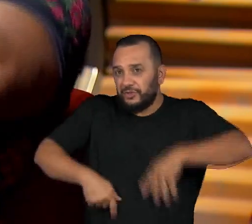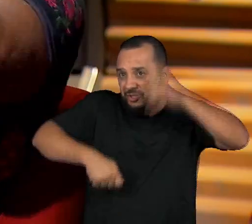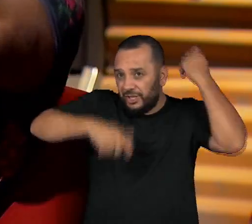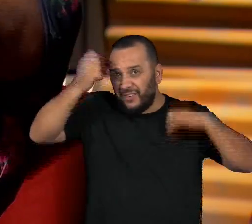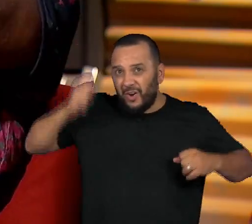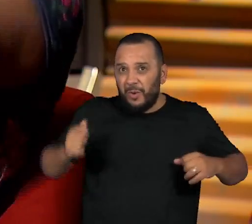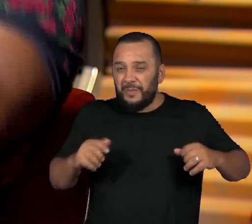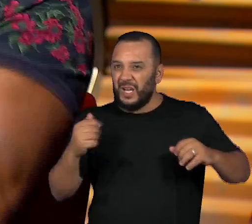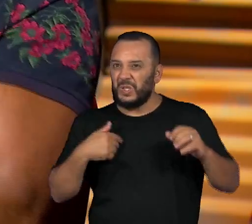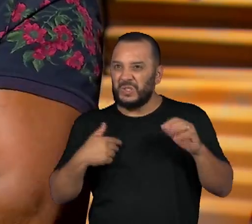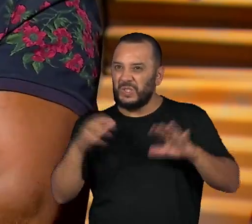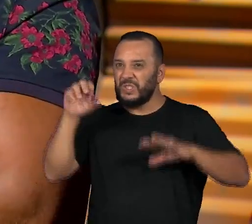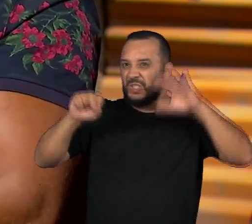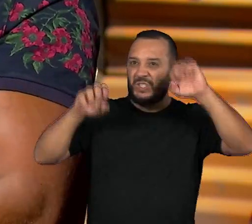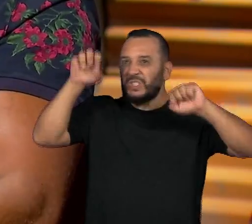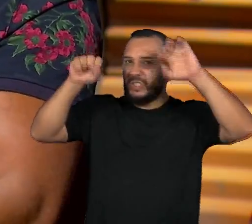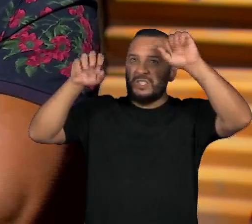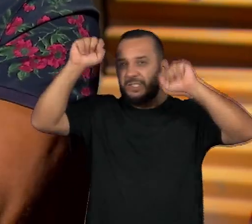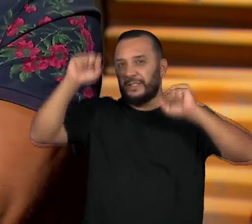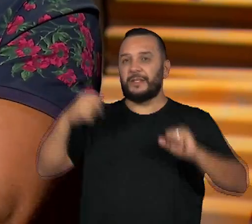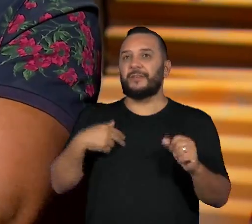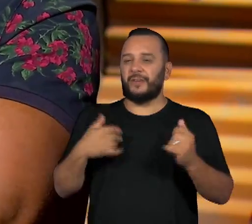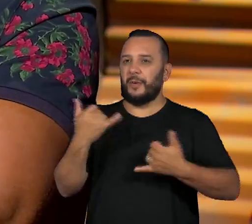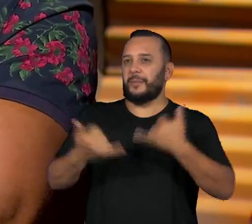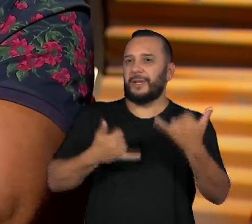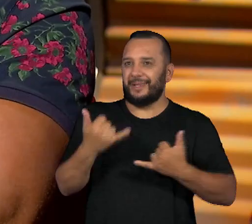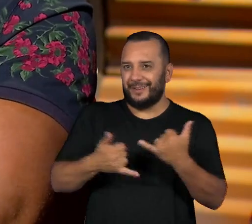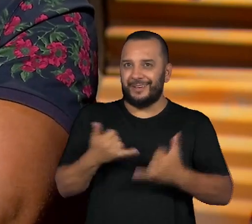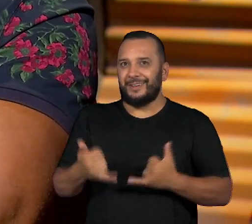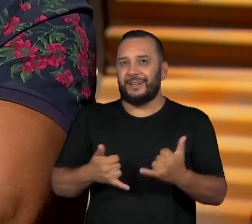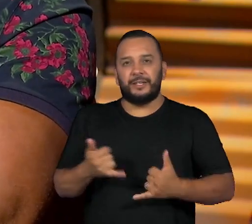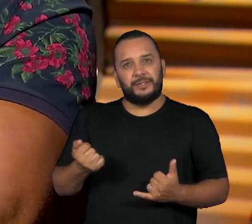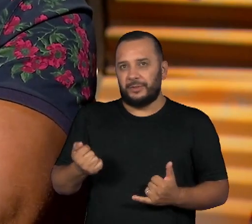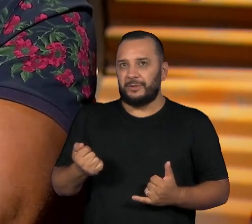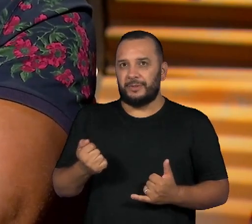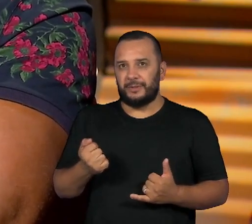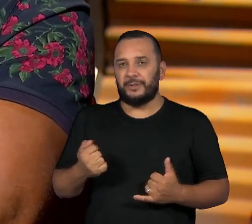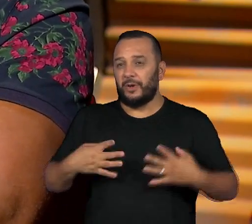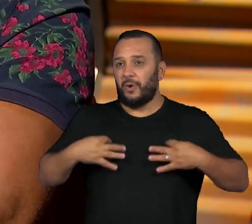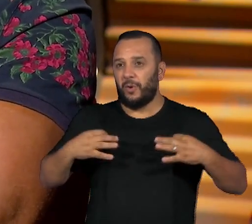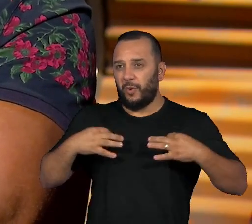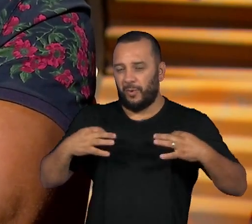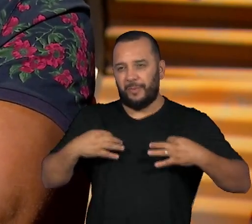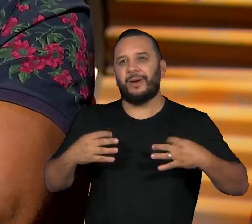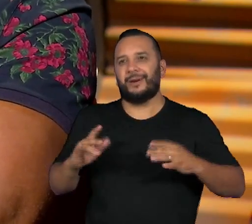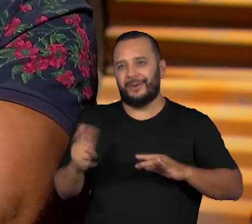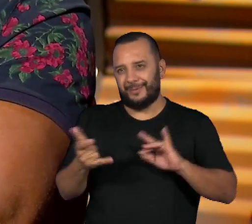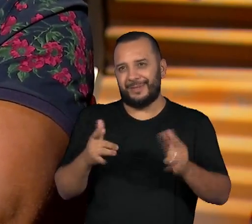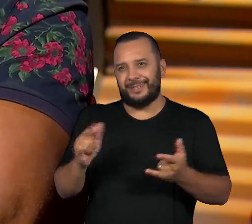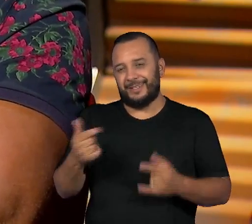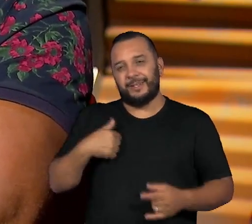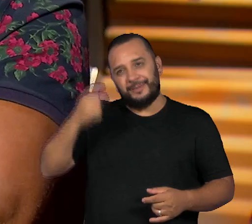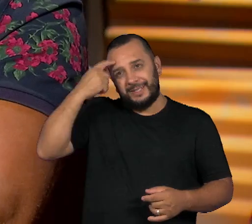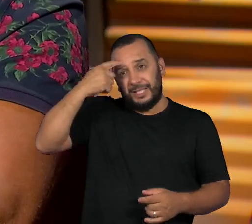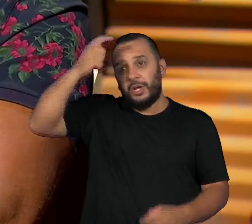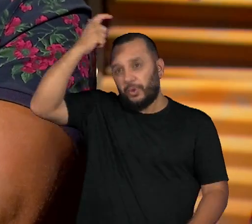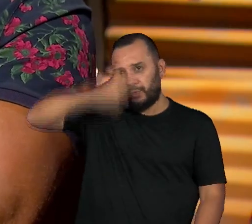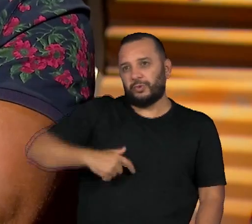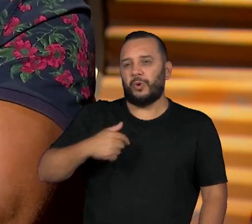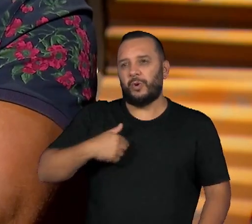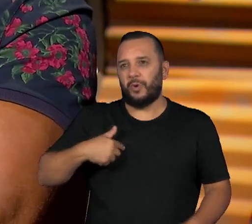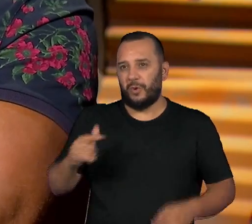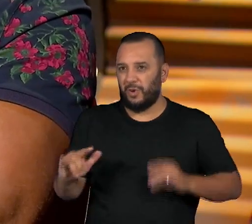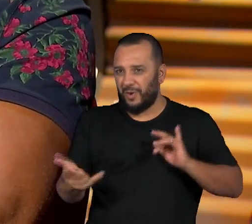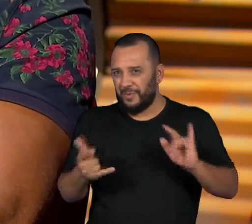banheiro, pendurava em algum lugar e ficava brincando no recreio todo vestido de Homem-Aranha, achando que eu era o Homem-Aranha.